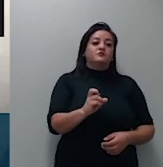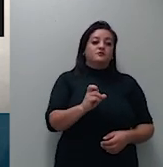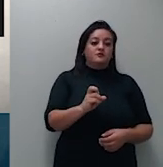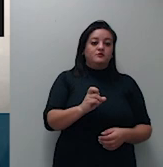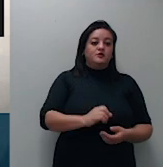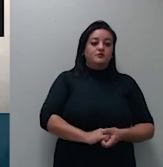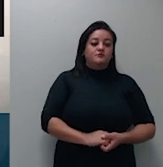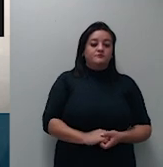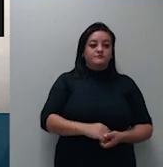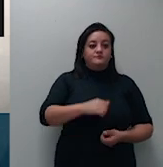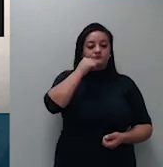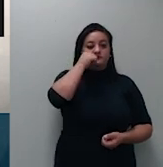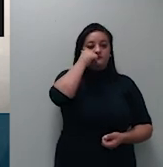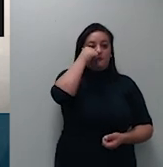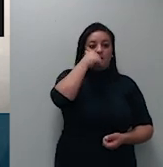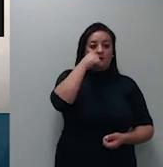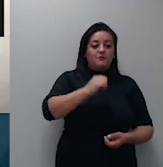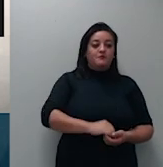595